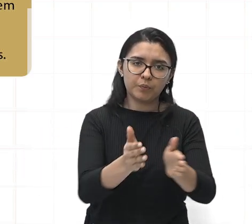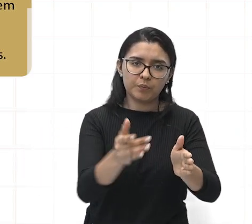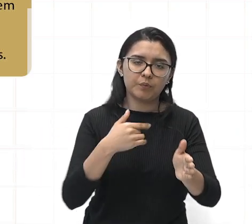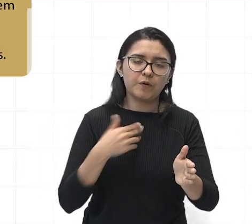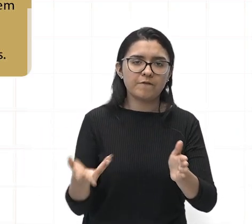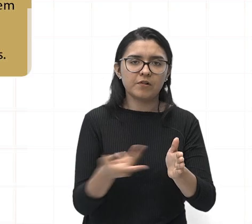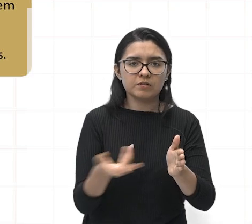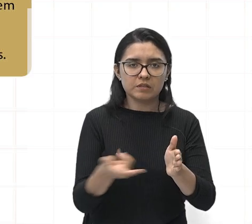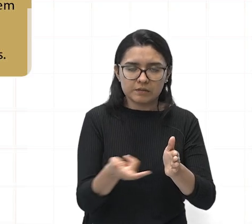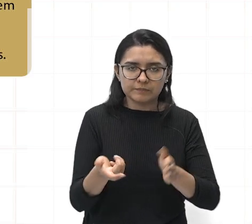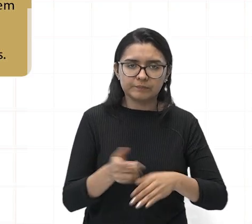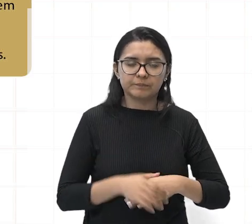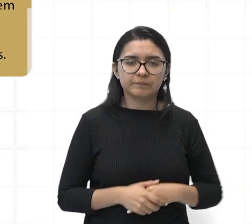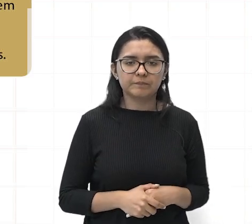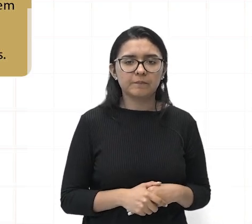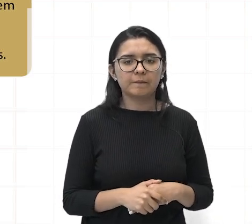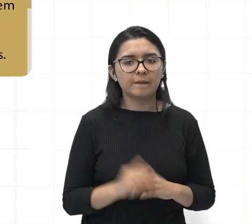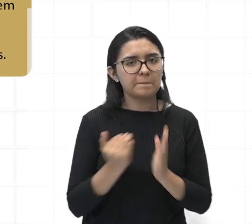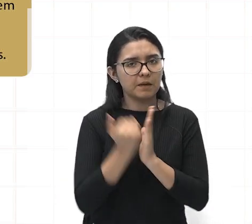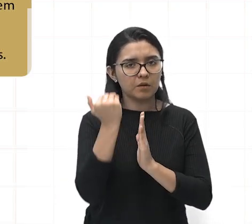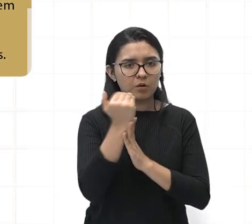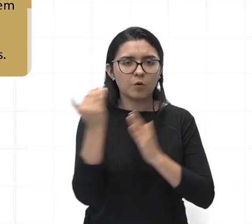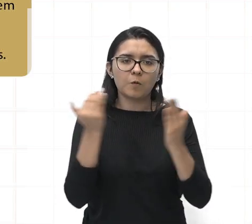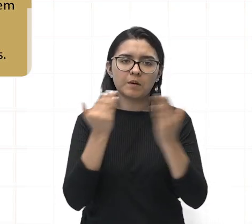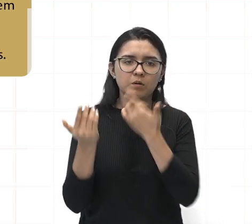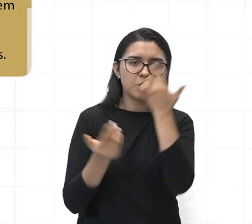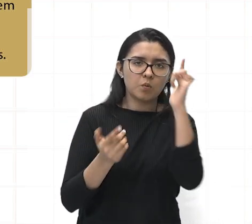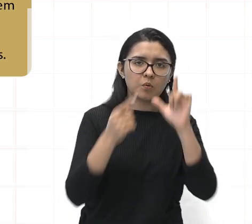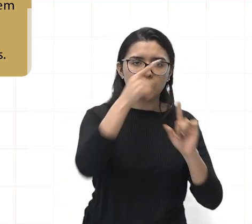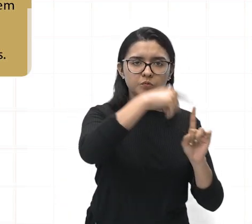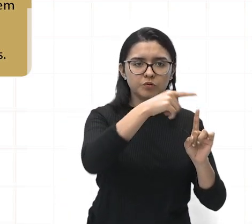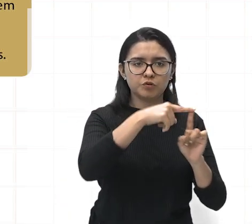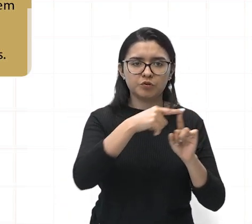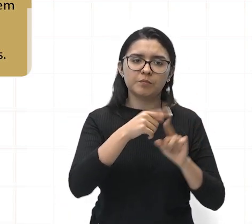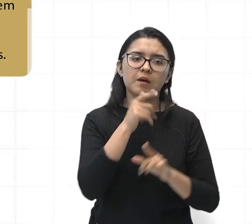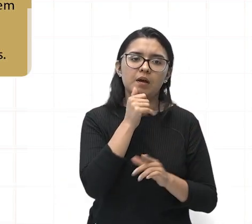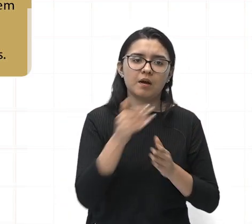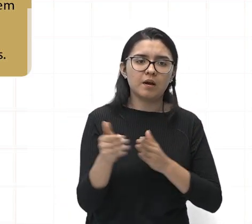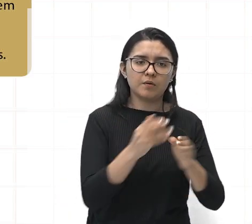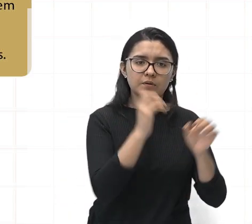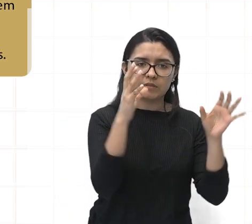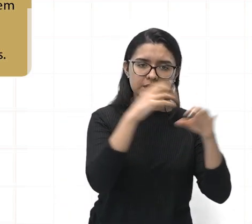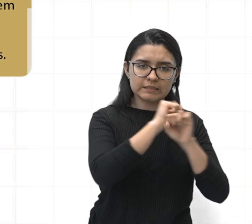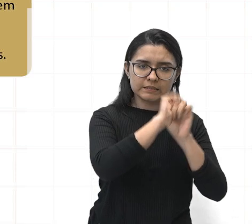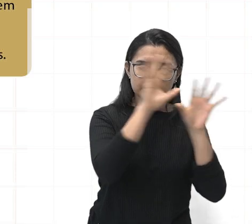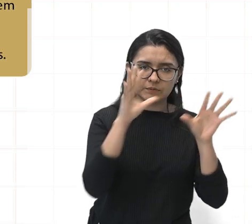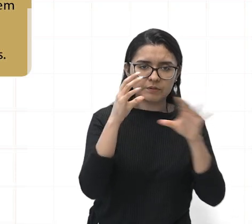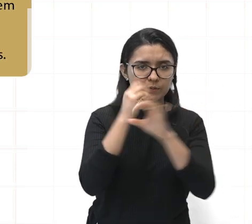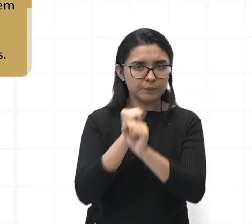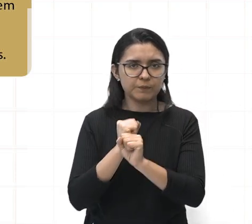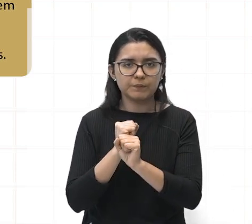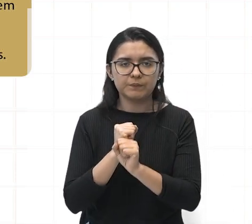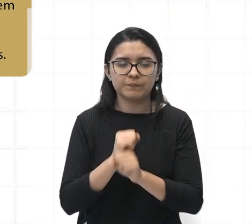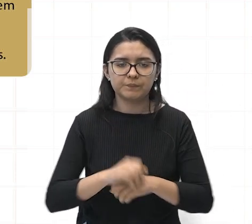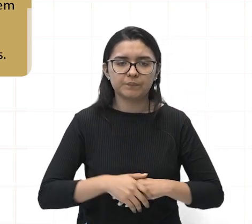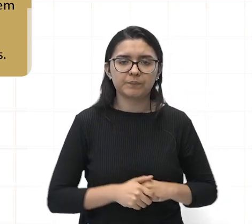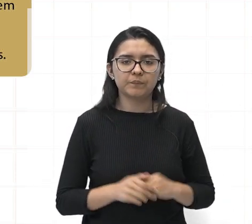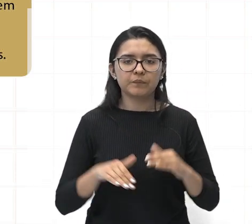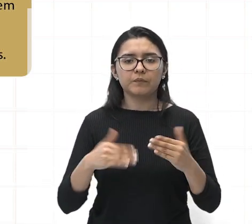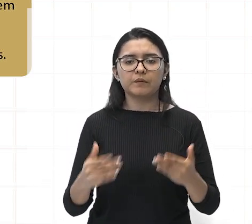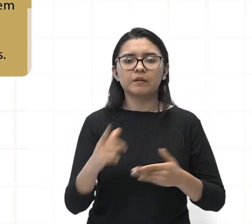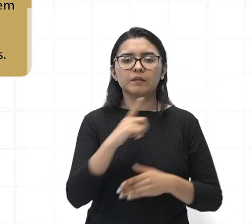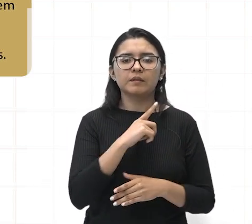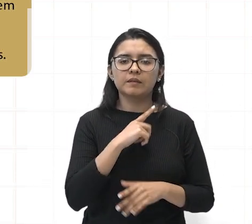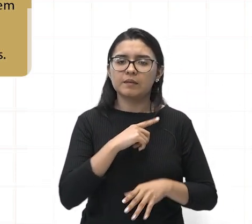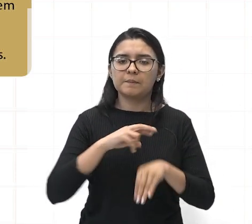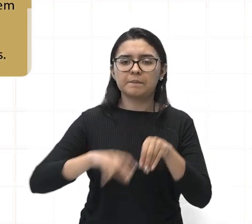da água desses rios, ela é maior comparada aos rios de águas escuras e de águas claras. Eles são ricos